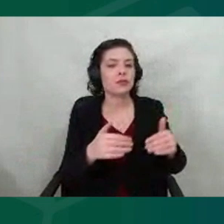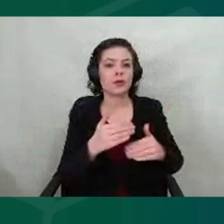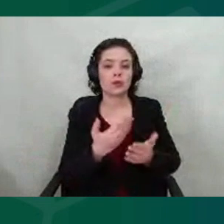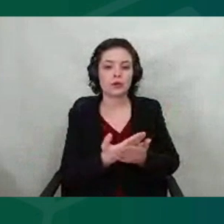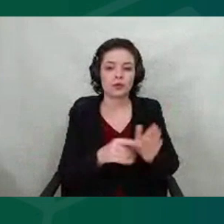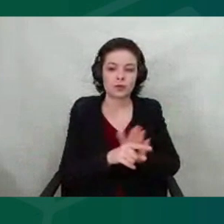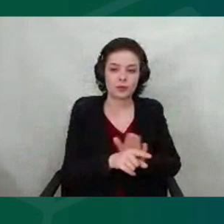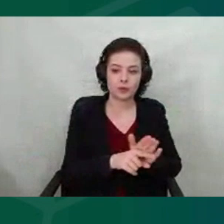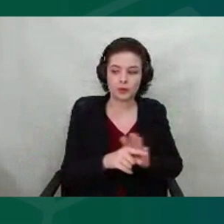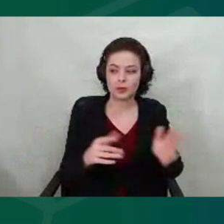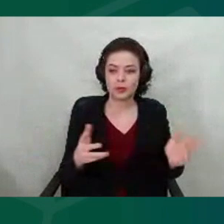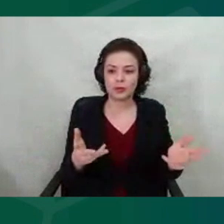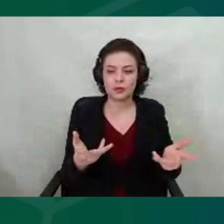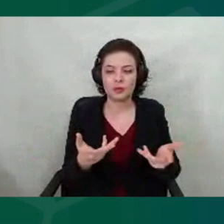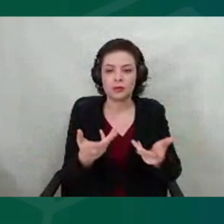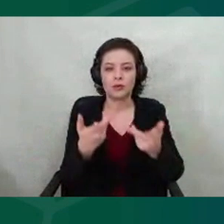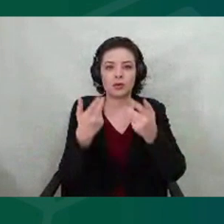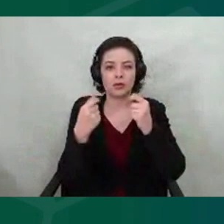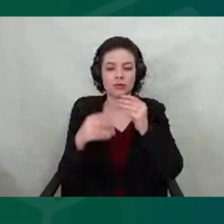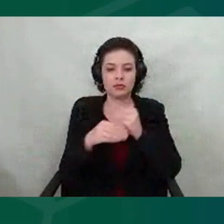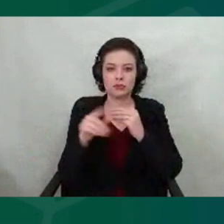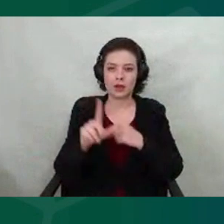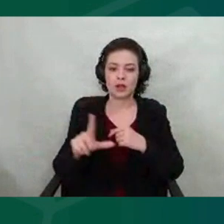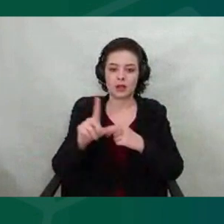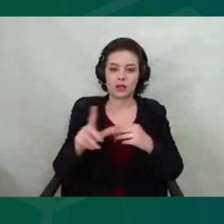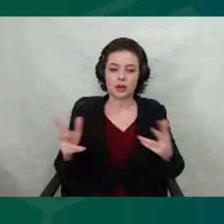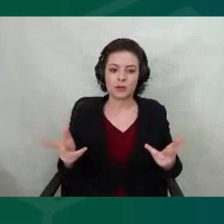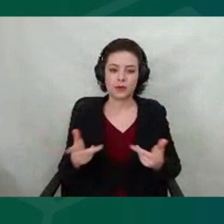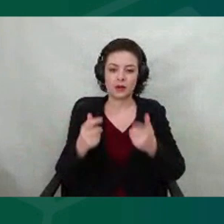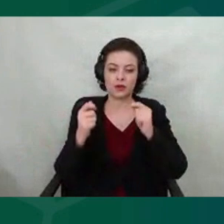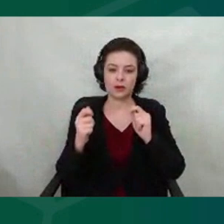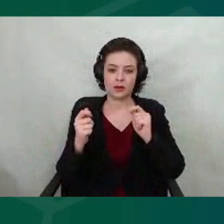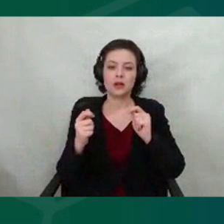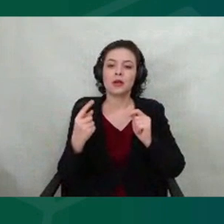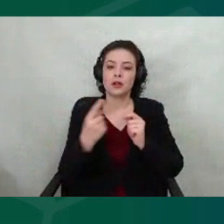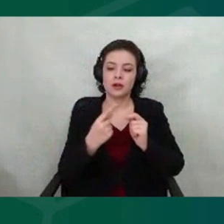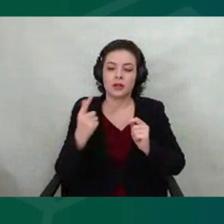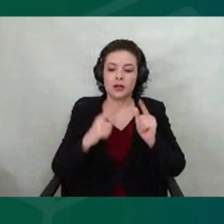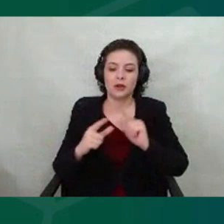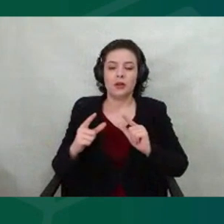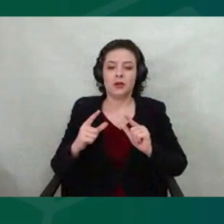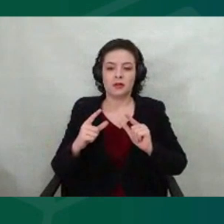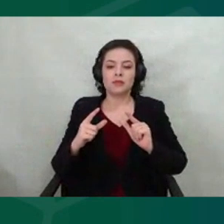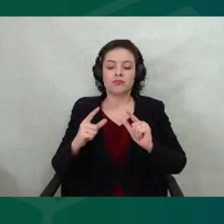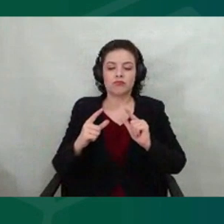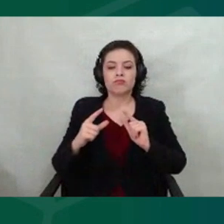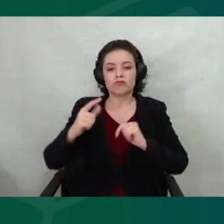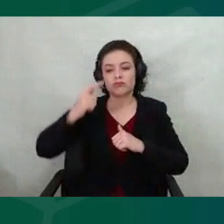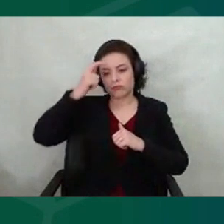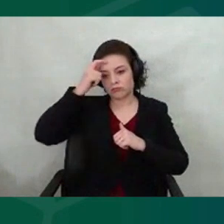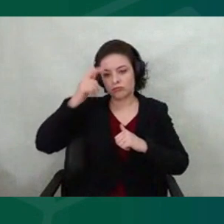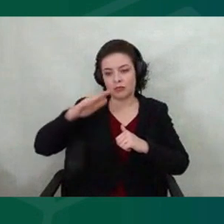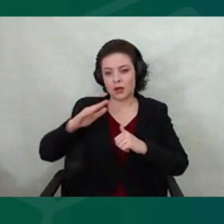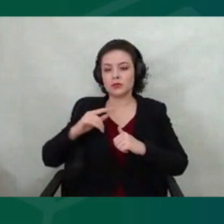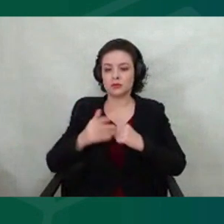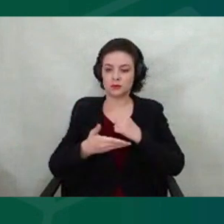a nossa literatura e para que a gente possa ter mais propriedades também em nossas ações.